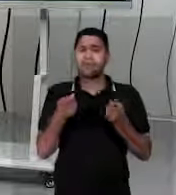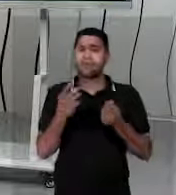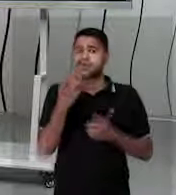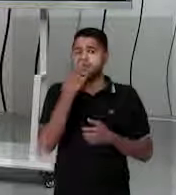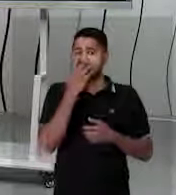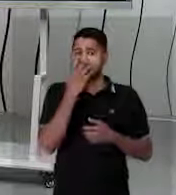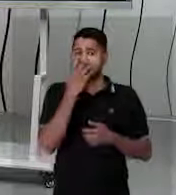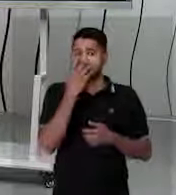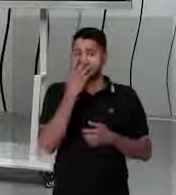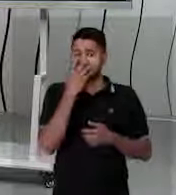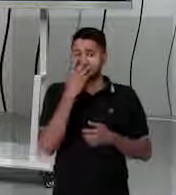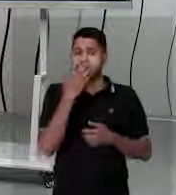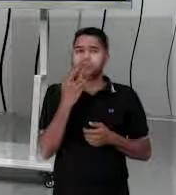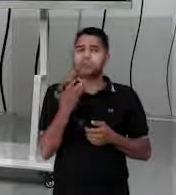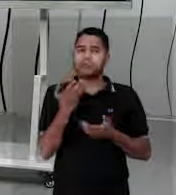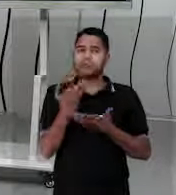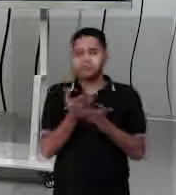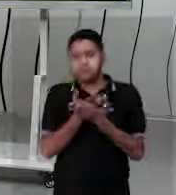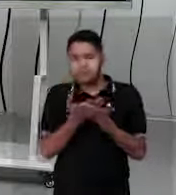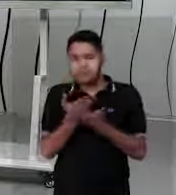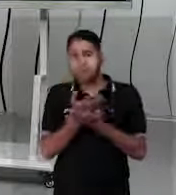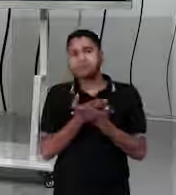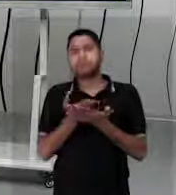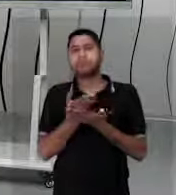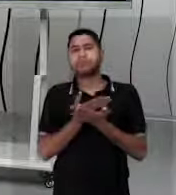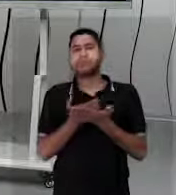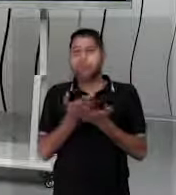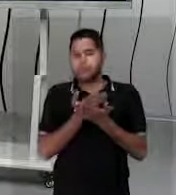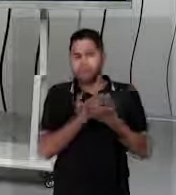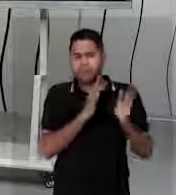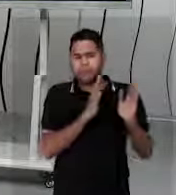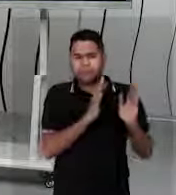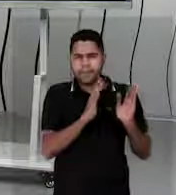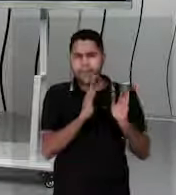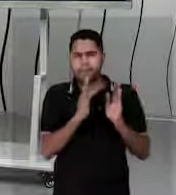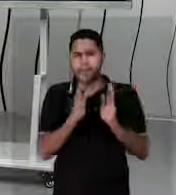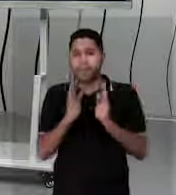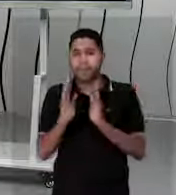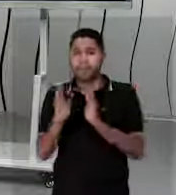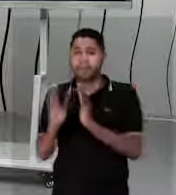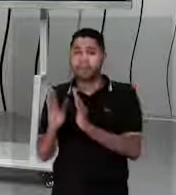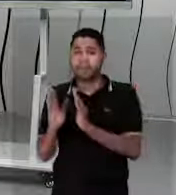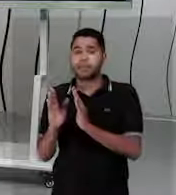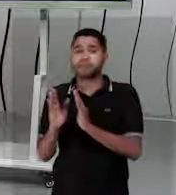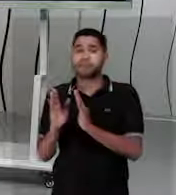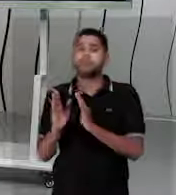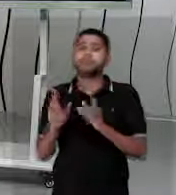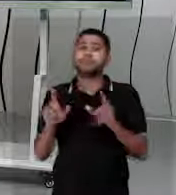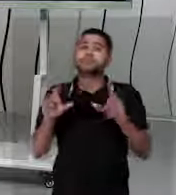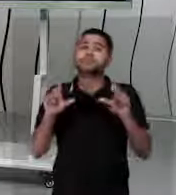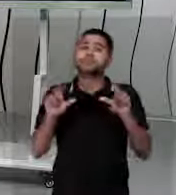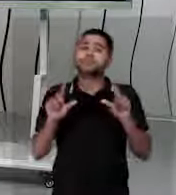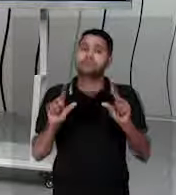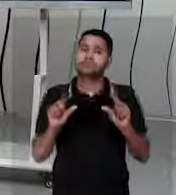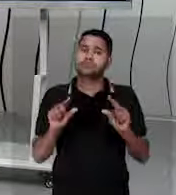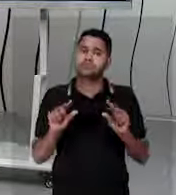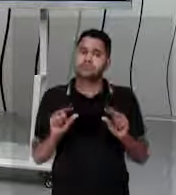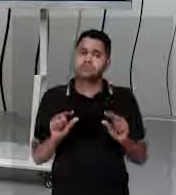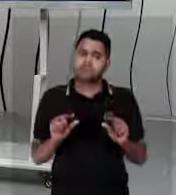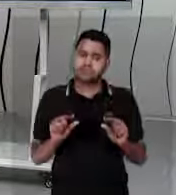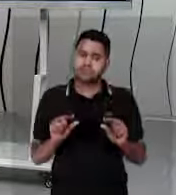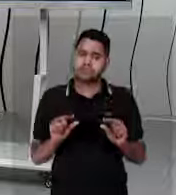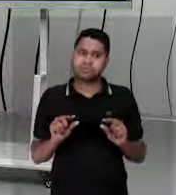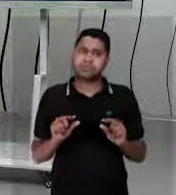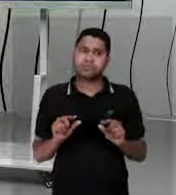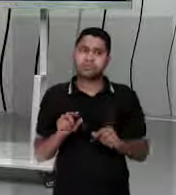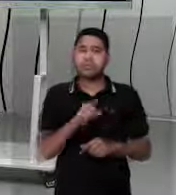cão, fazendo o tratamento corretamente nesse animal, diminuindo a concentração do parasito,